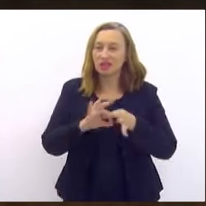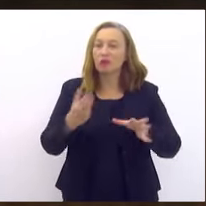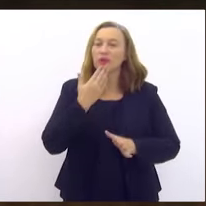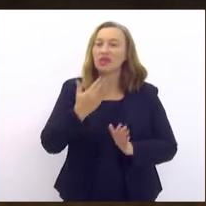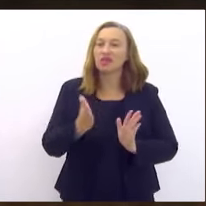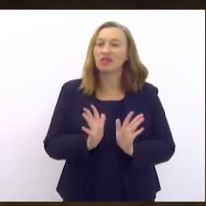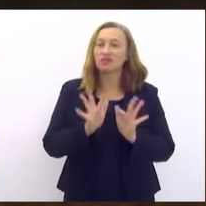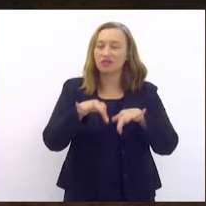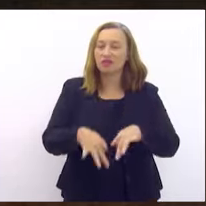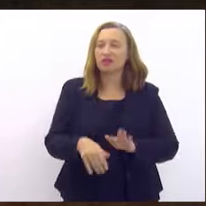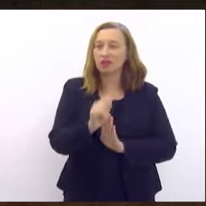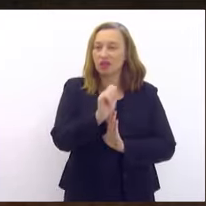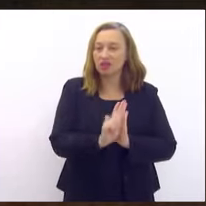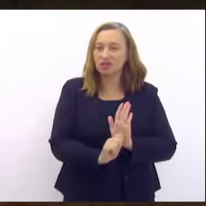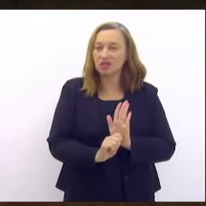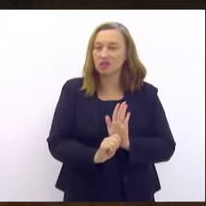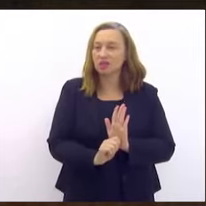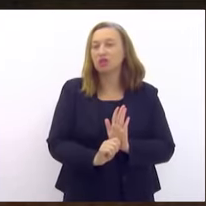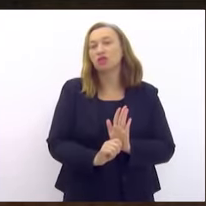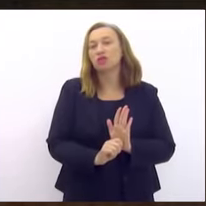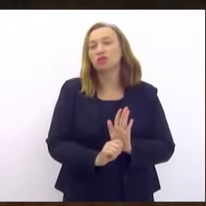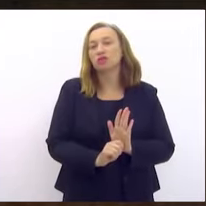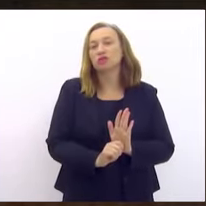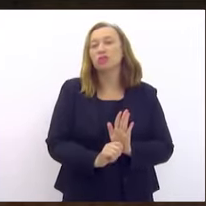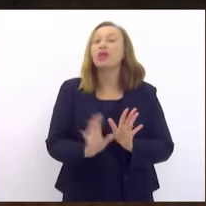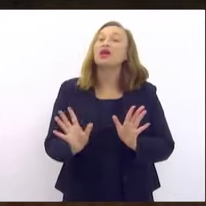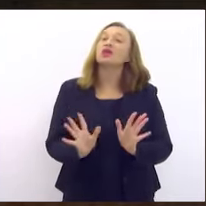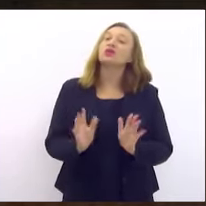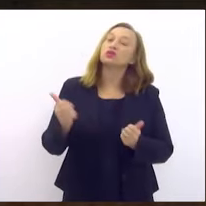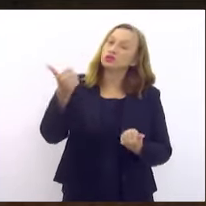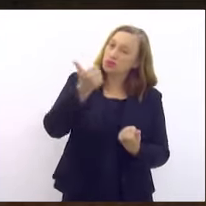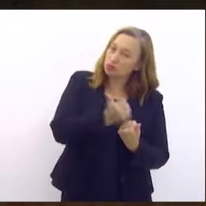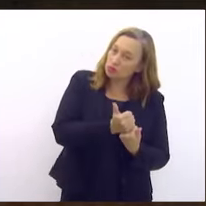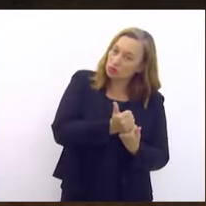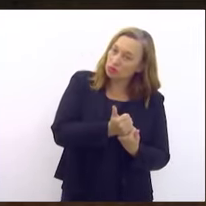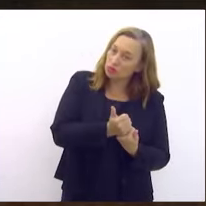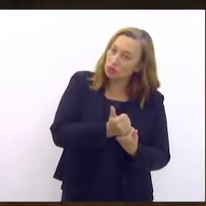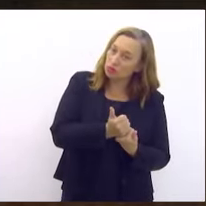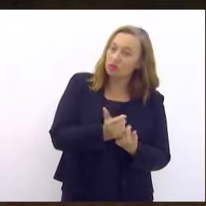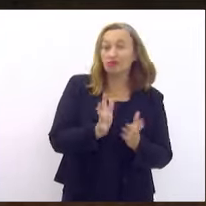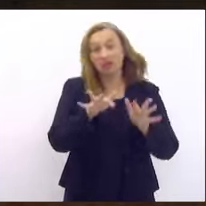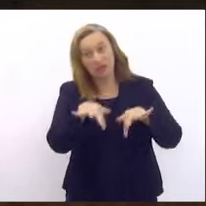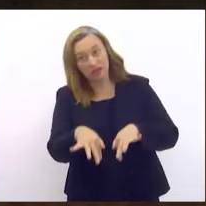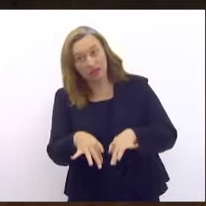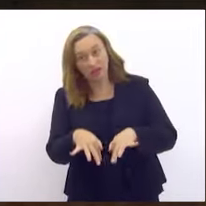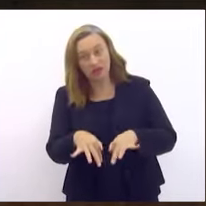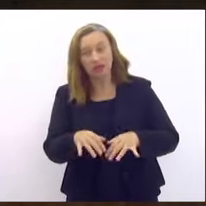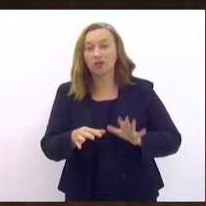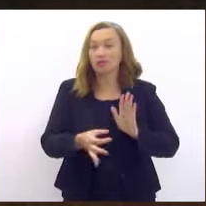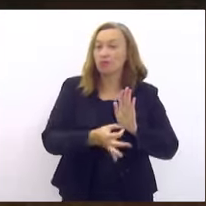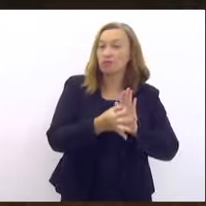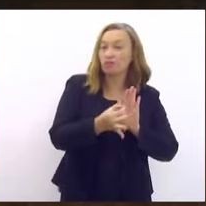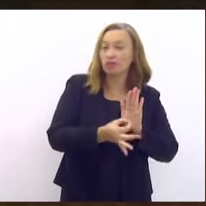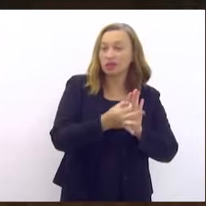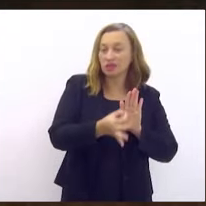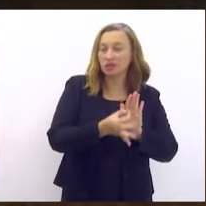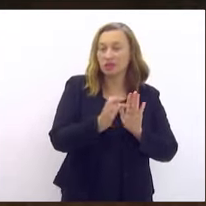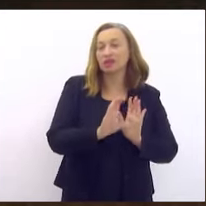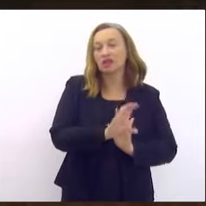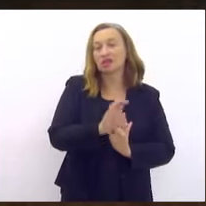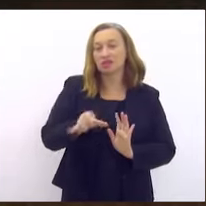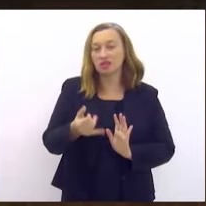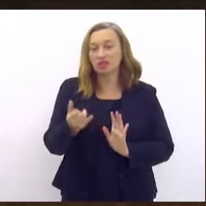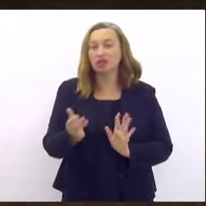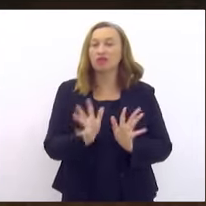redação que não foi pedido foi dado o parecer concluindo por substitutivo então o parecer da ccj pedindo forma final de